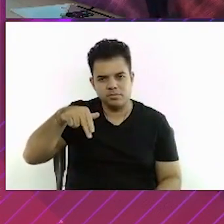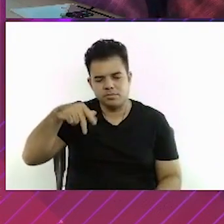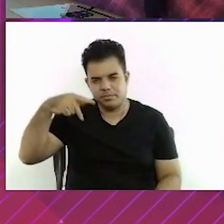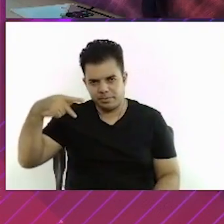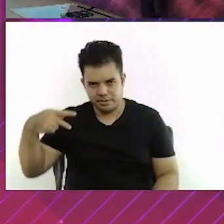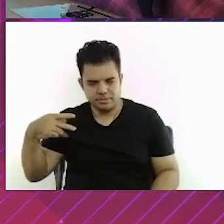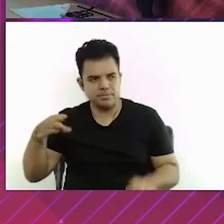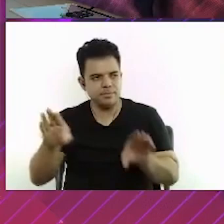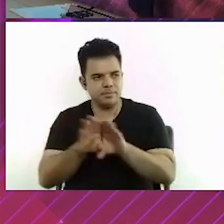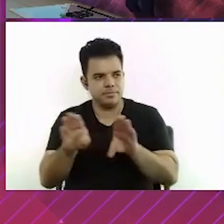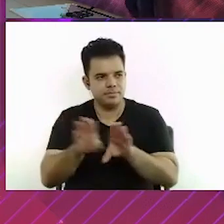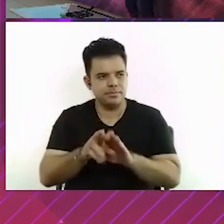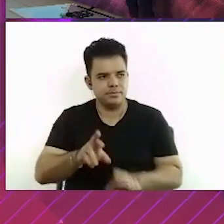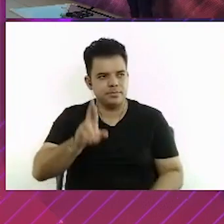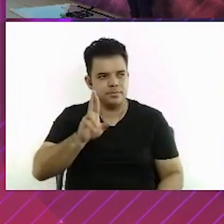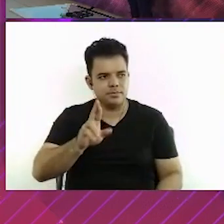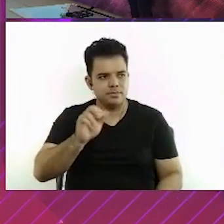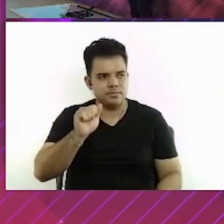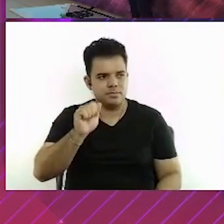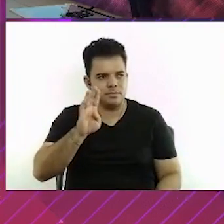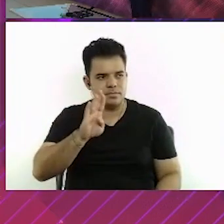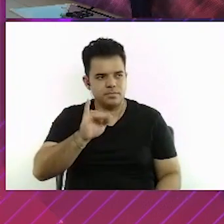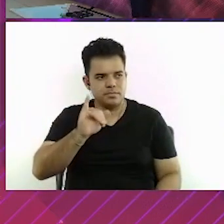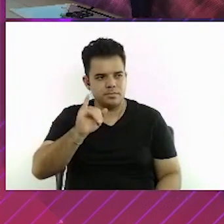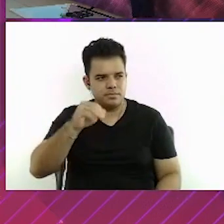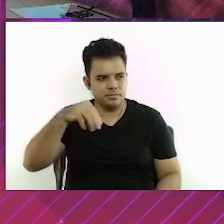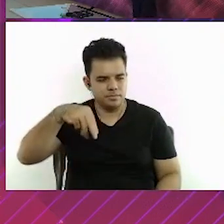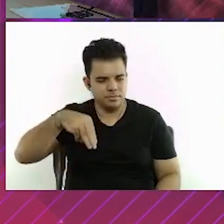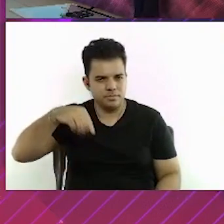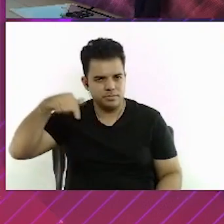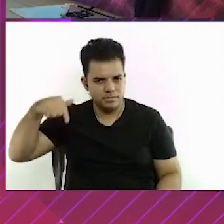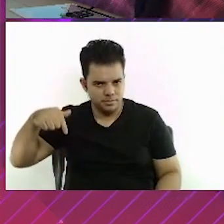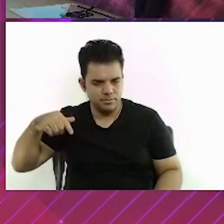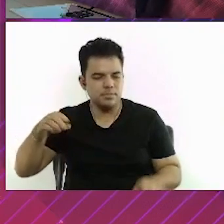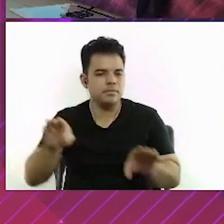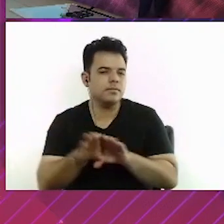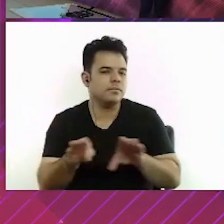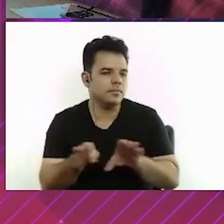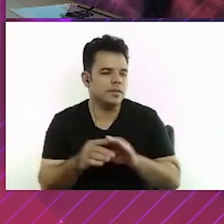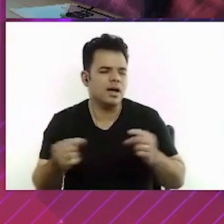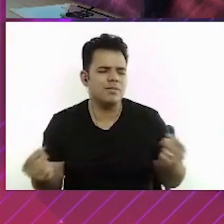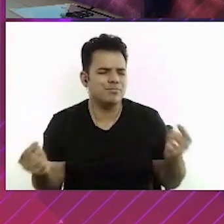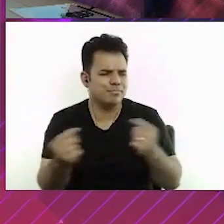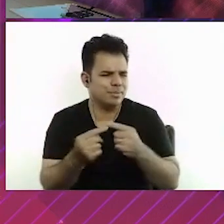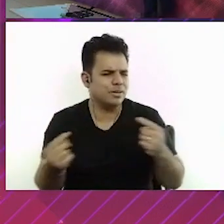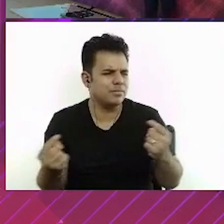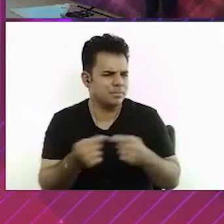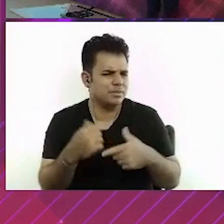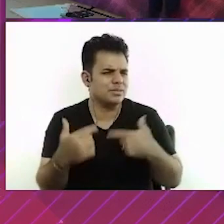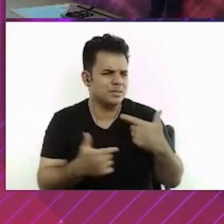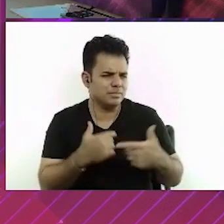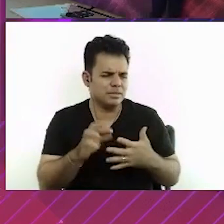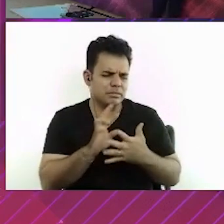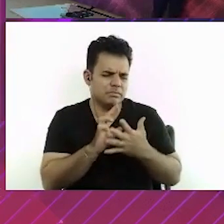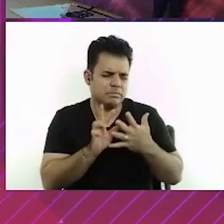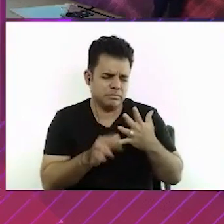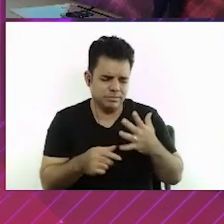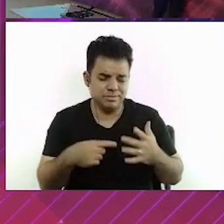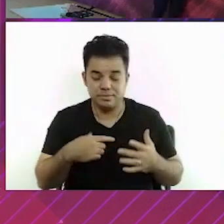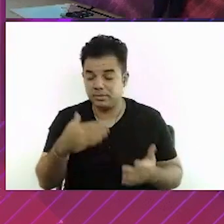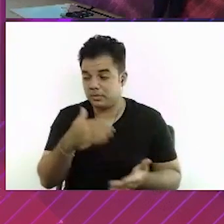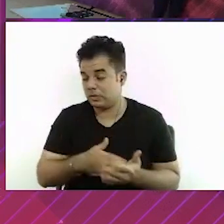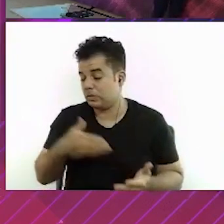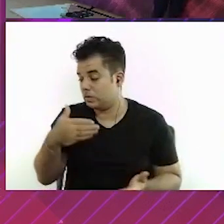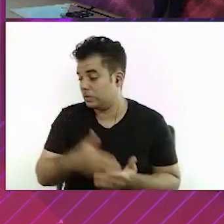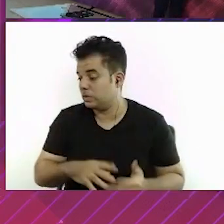Tipo, essa parte de distribuição de trabalhos dá para vocês aplicarem em vários contextos diferentes. E existem muitos desafios. O que a gente viu